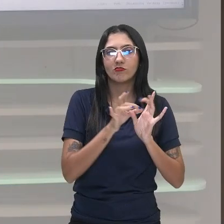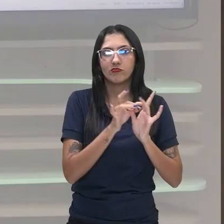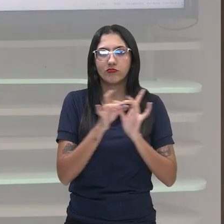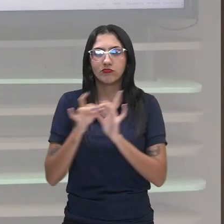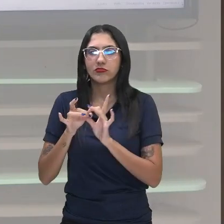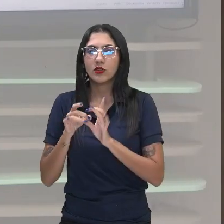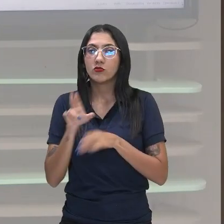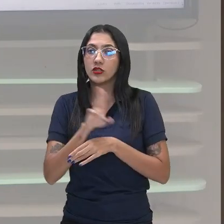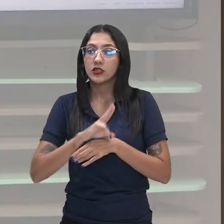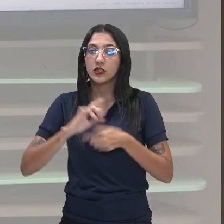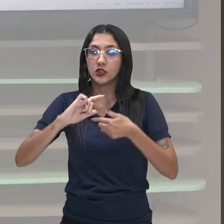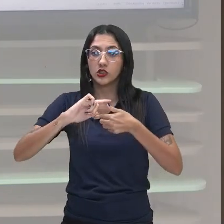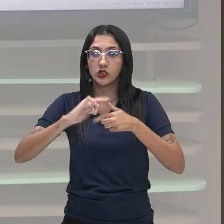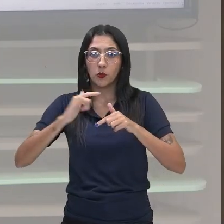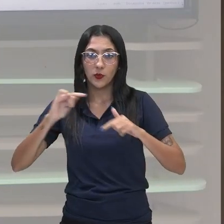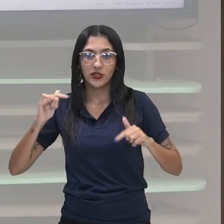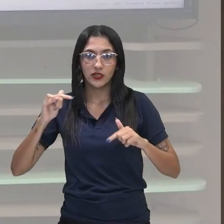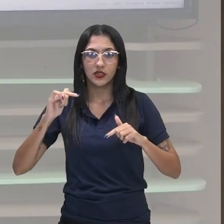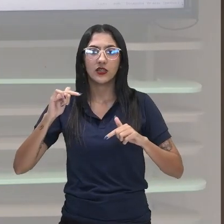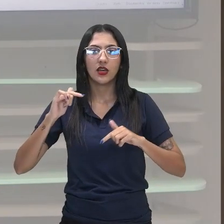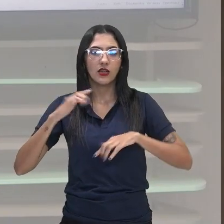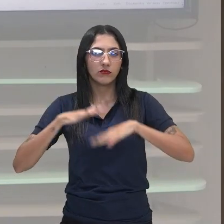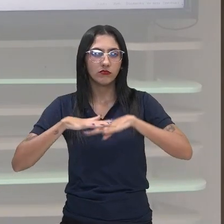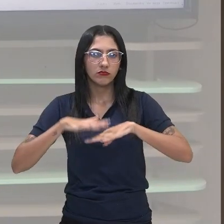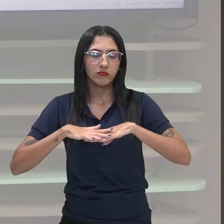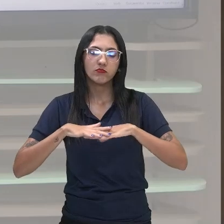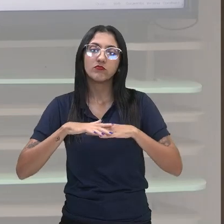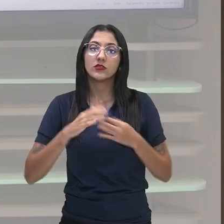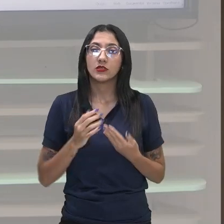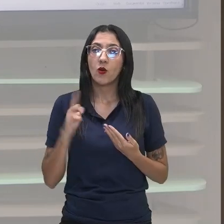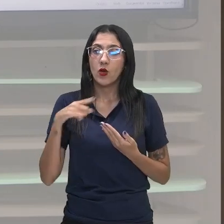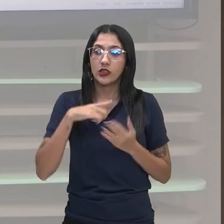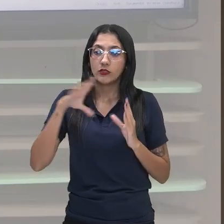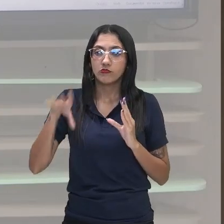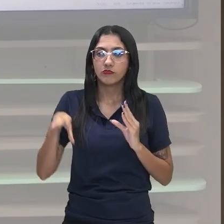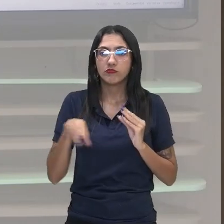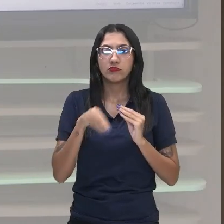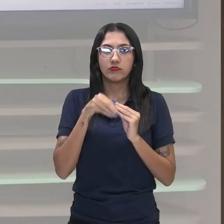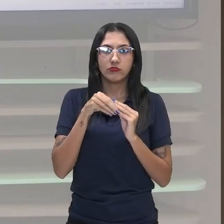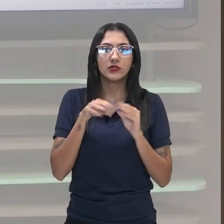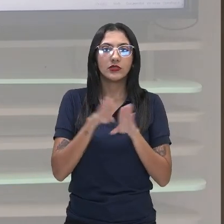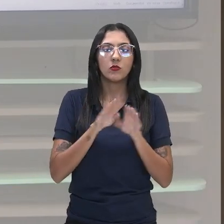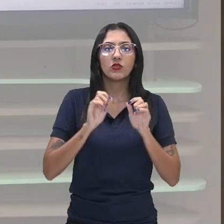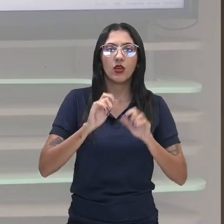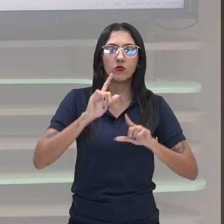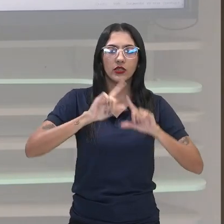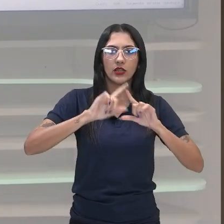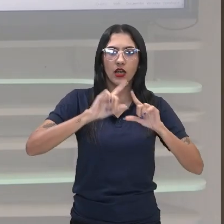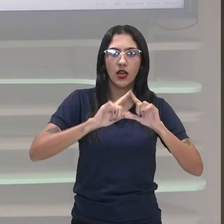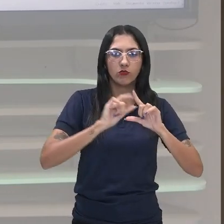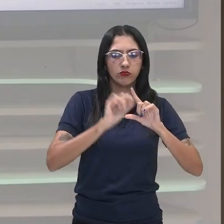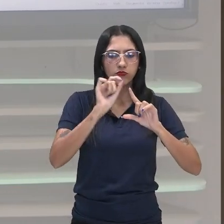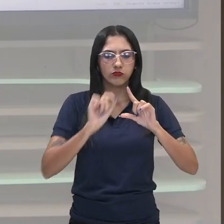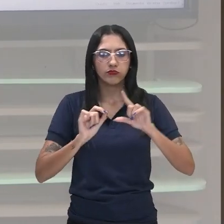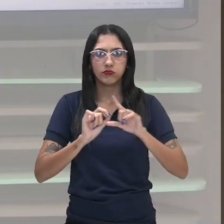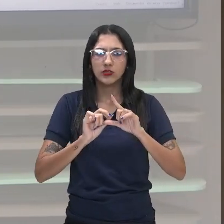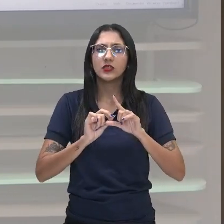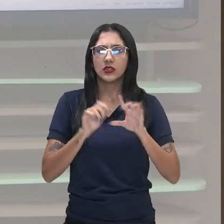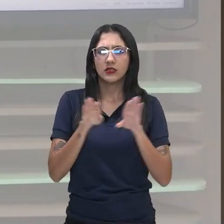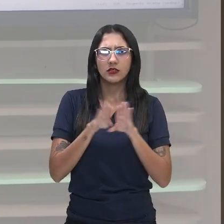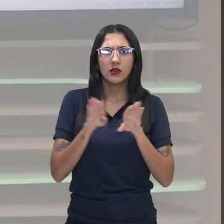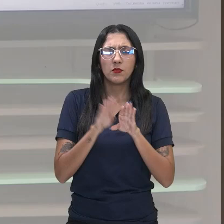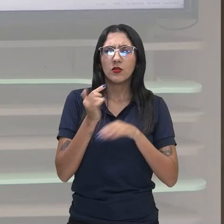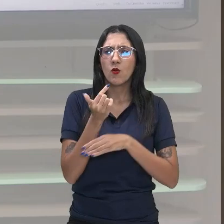formas geométricas, tá, ele vai inserir o quê? O triângulo. Não só o triângulo, mas